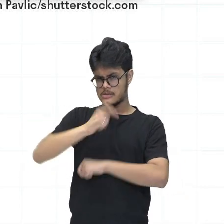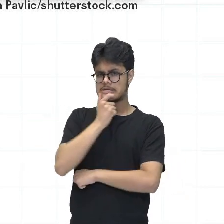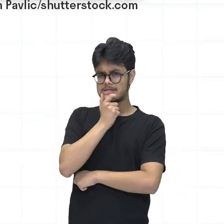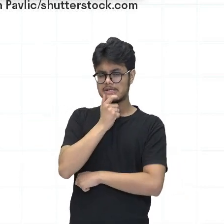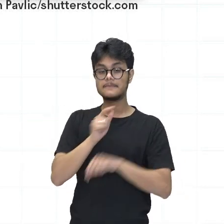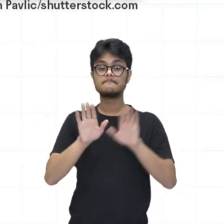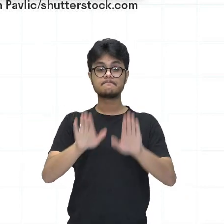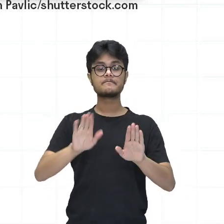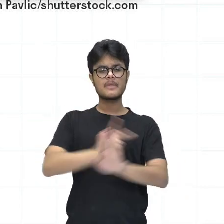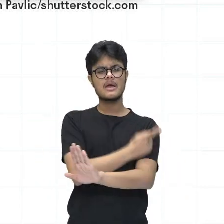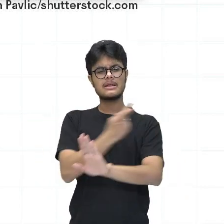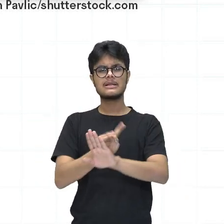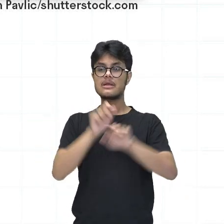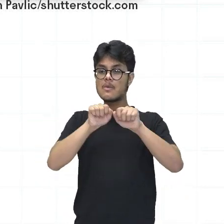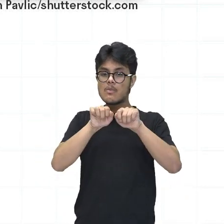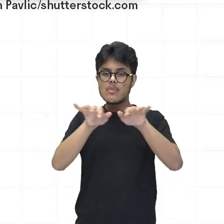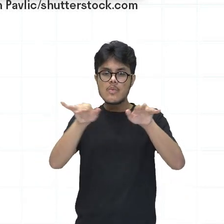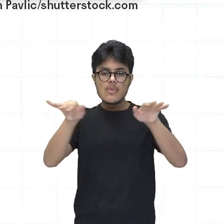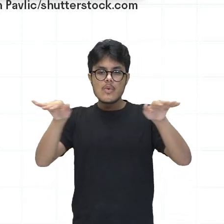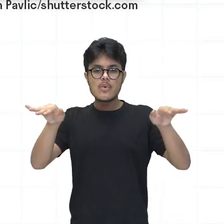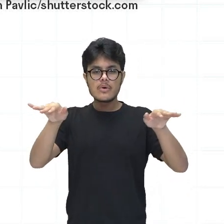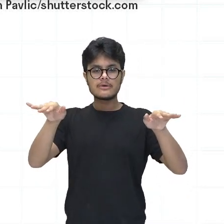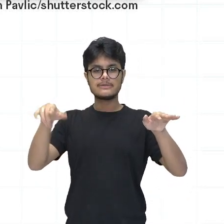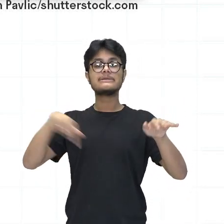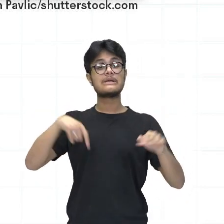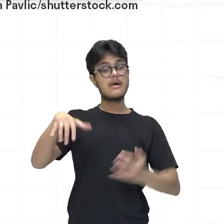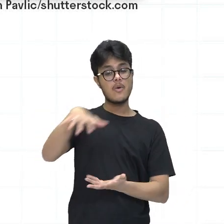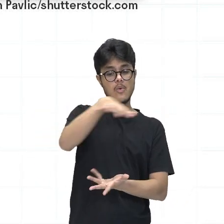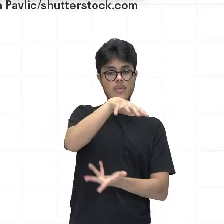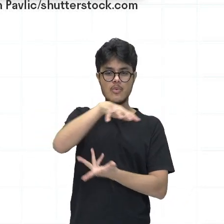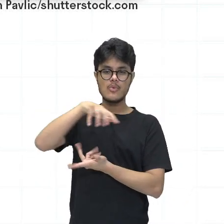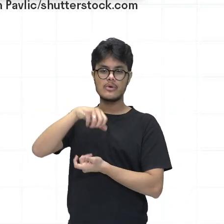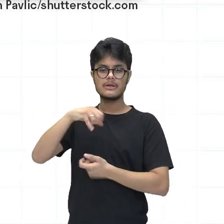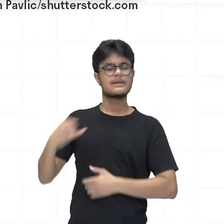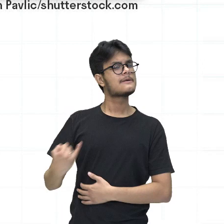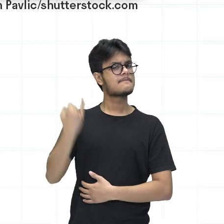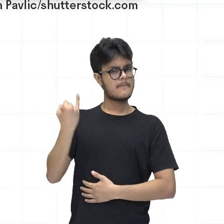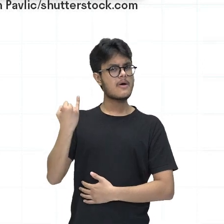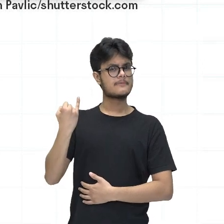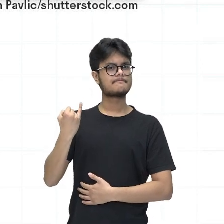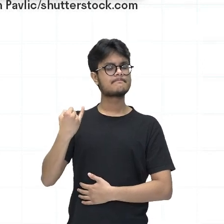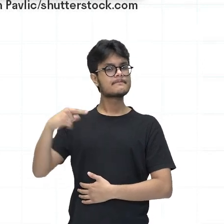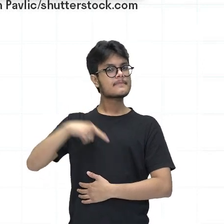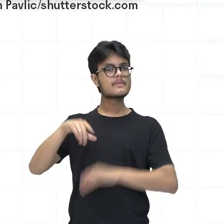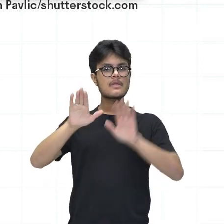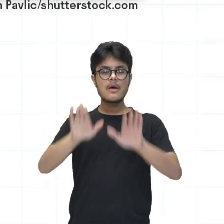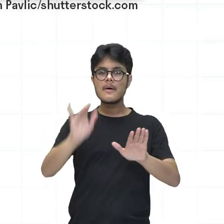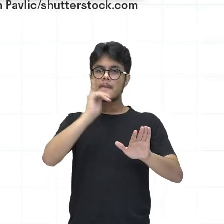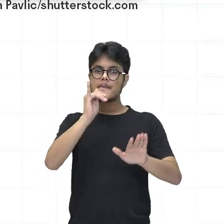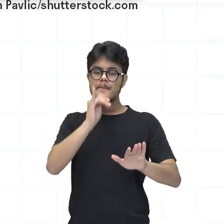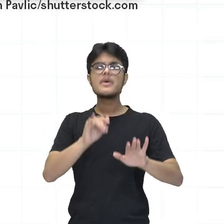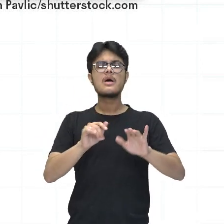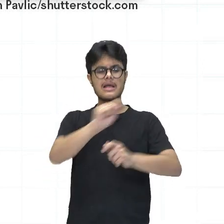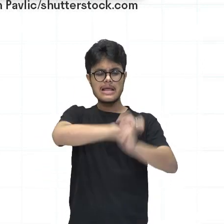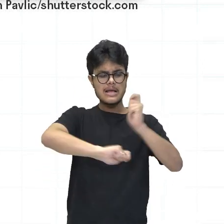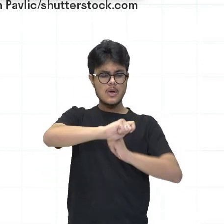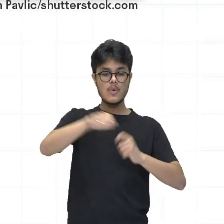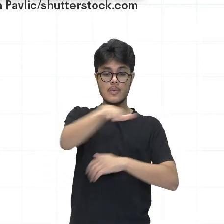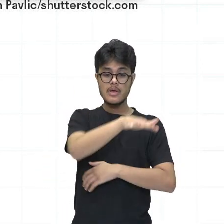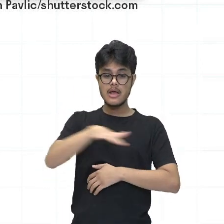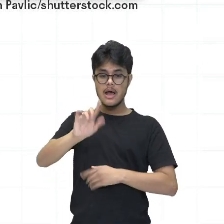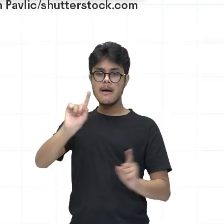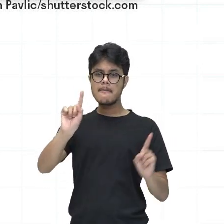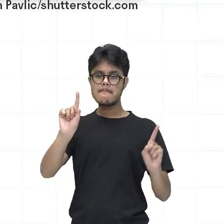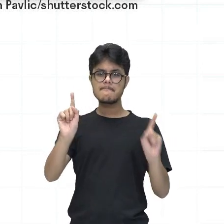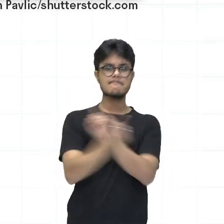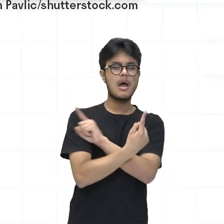e posteriormente se espalhou por todo o mundo. Ocorreu uma mudança radical nos métodos